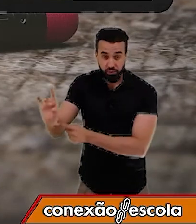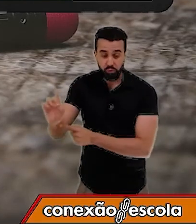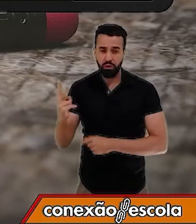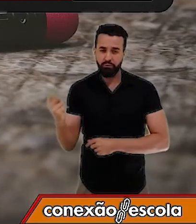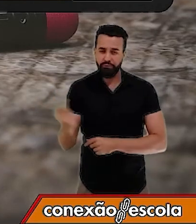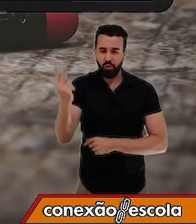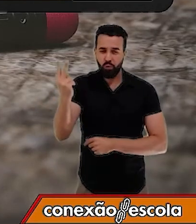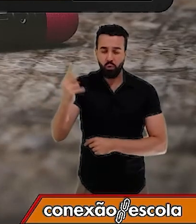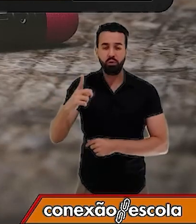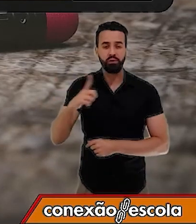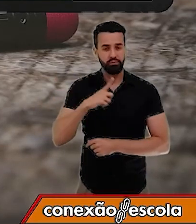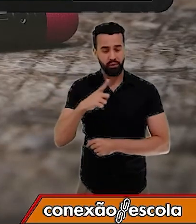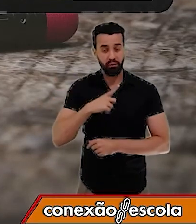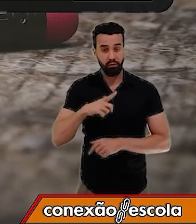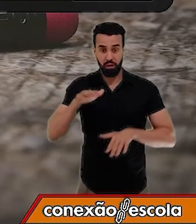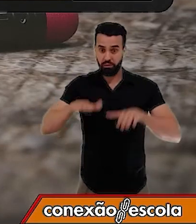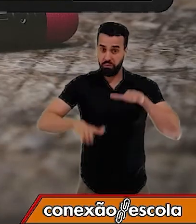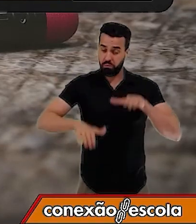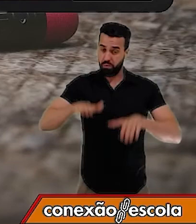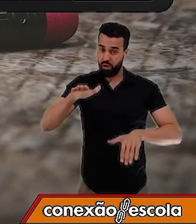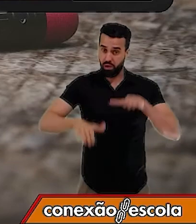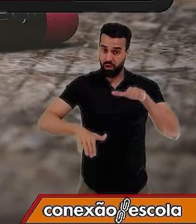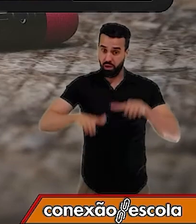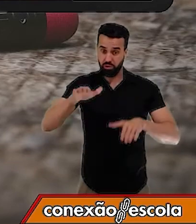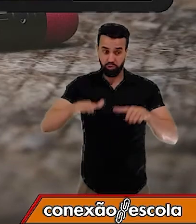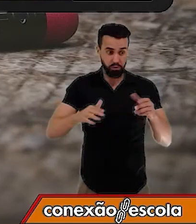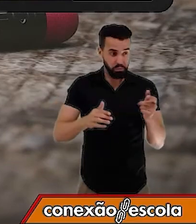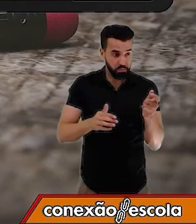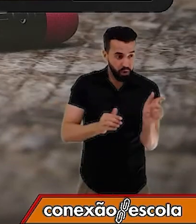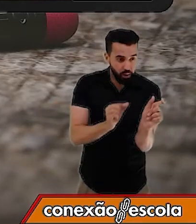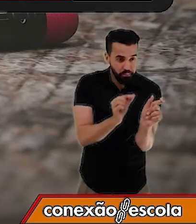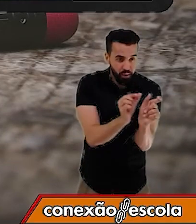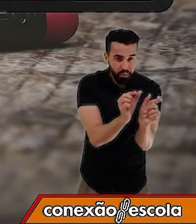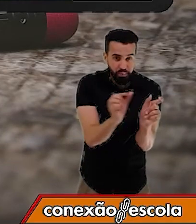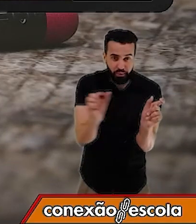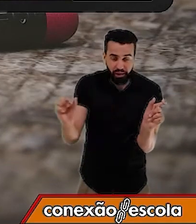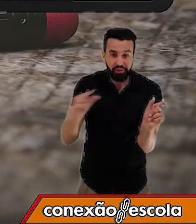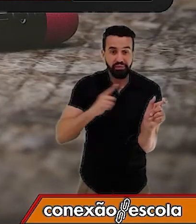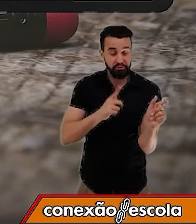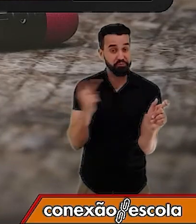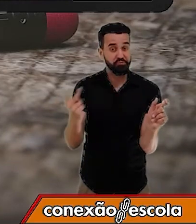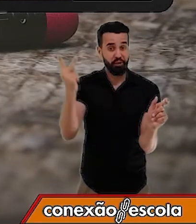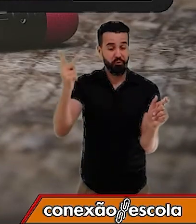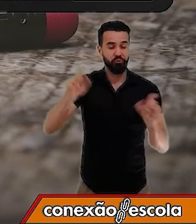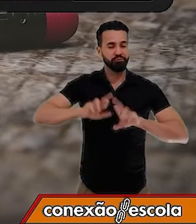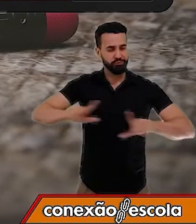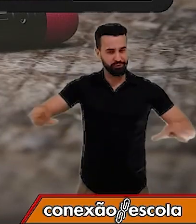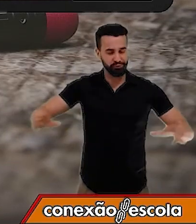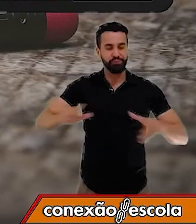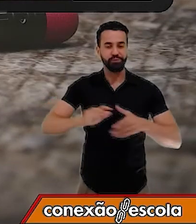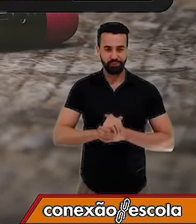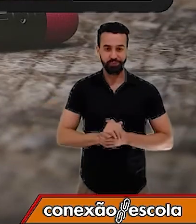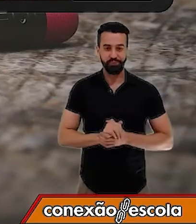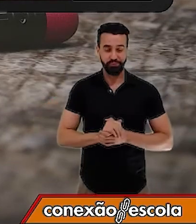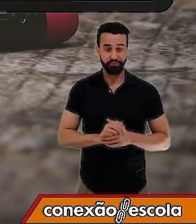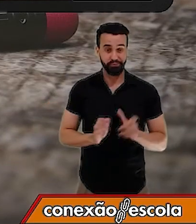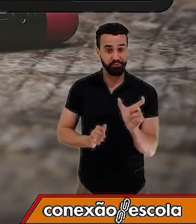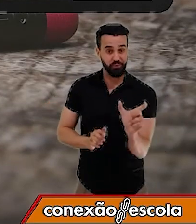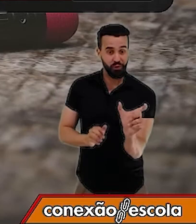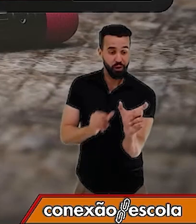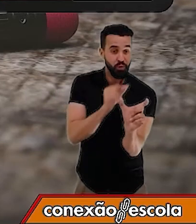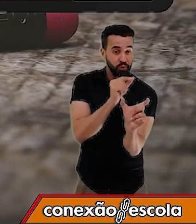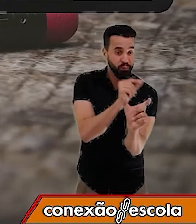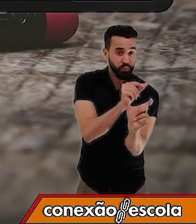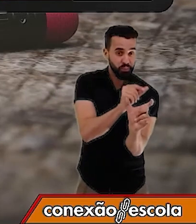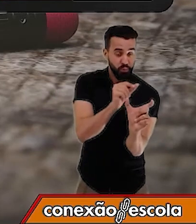valor dependendo da posição que eu colocar nessa organização. E vimos que compor é